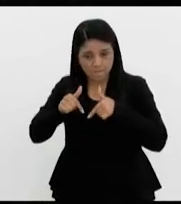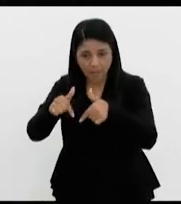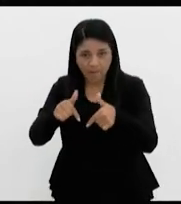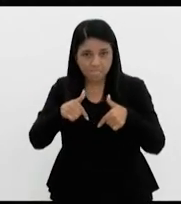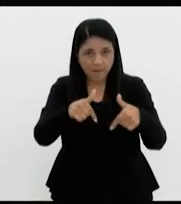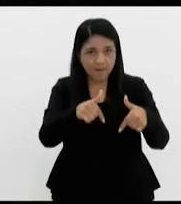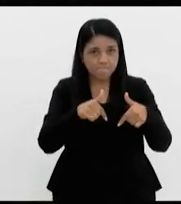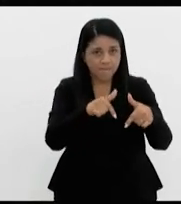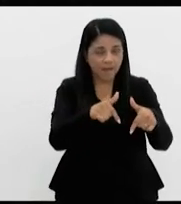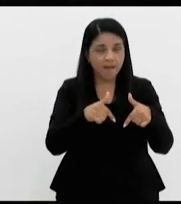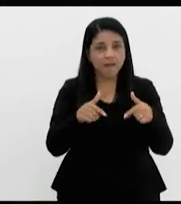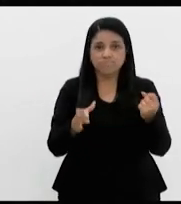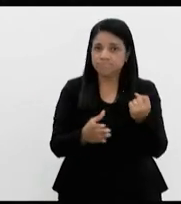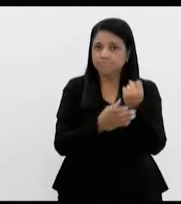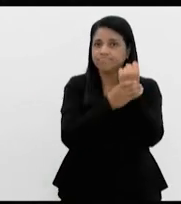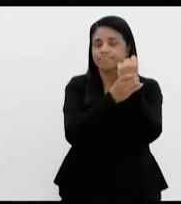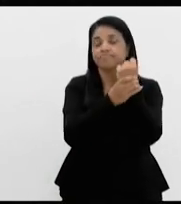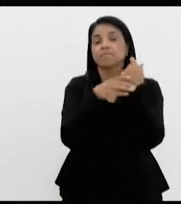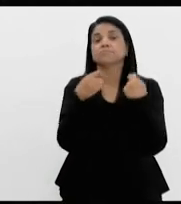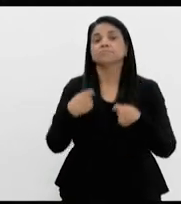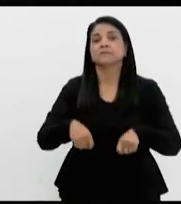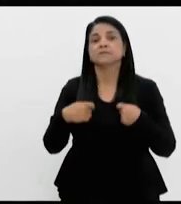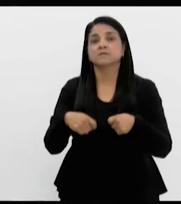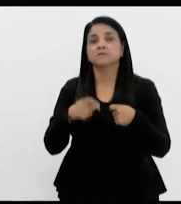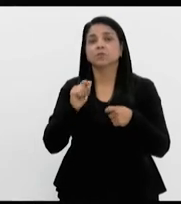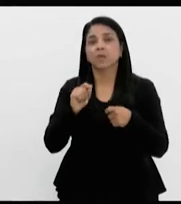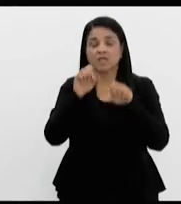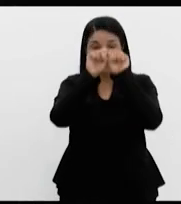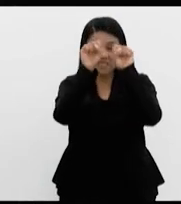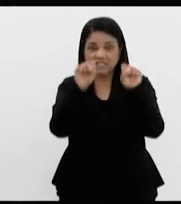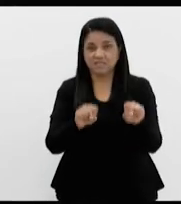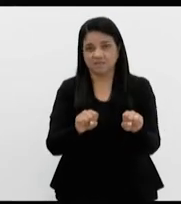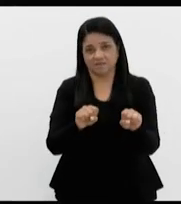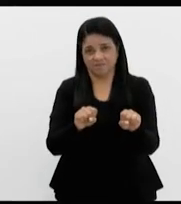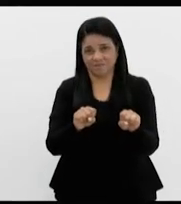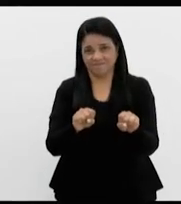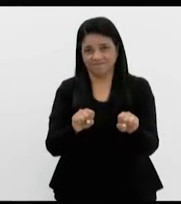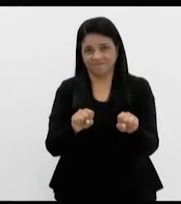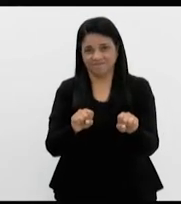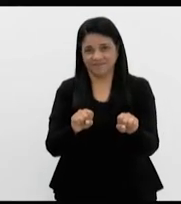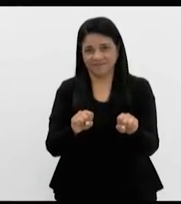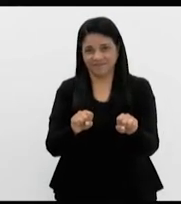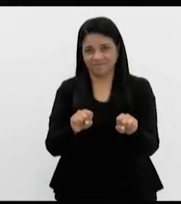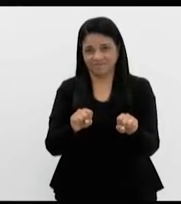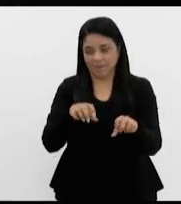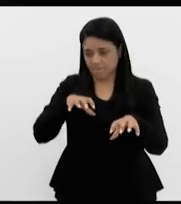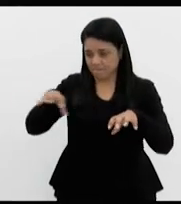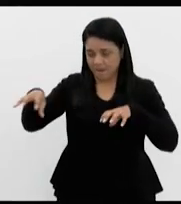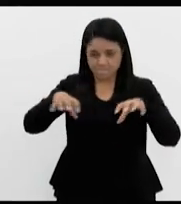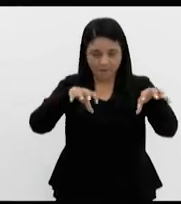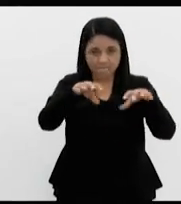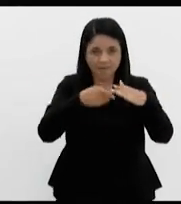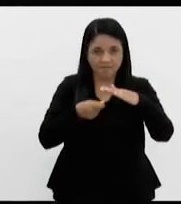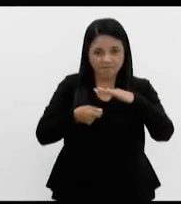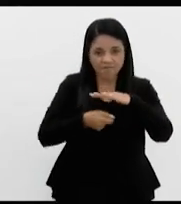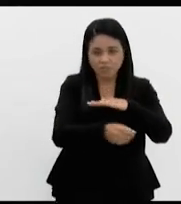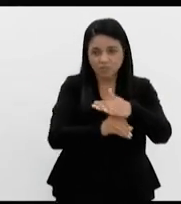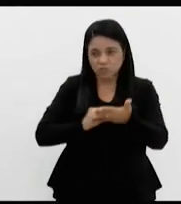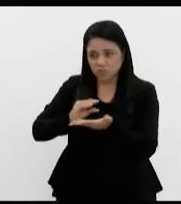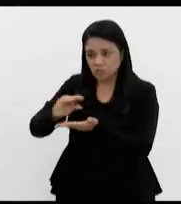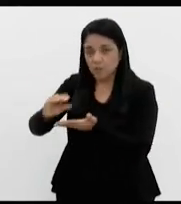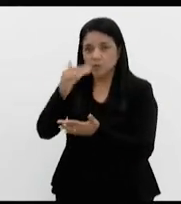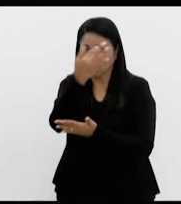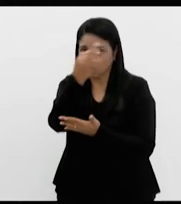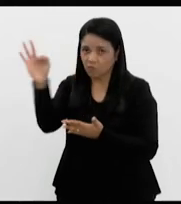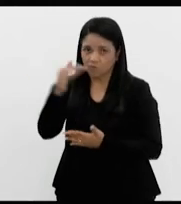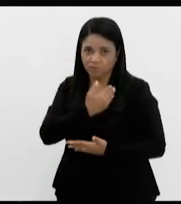consolidada no Brasil precisa ter um sistema tripartite, com investimento do governo federal,